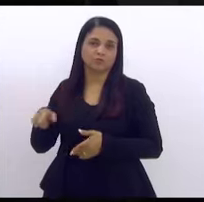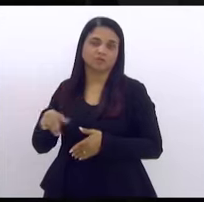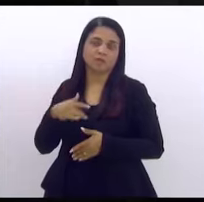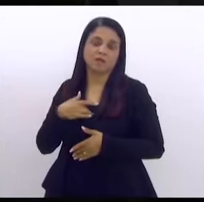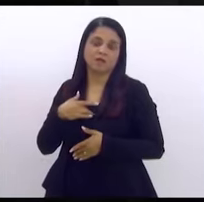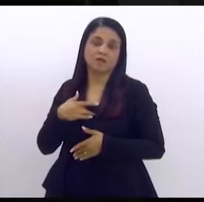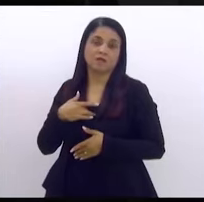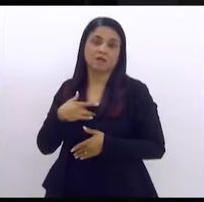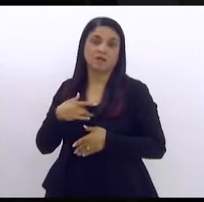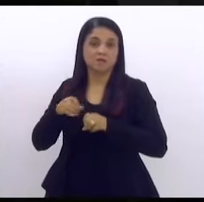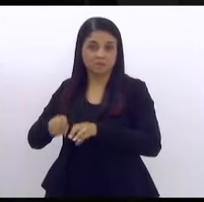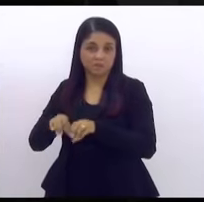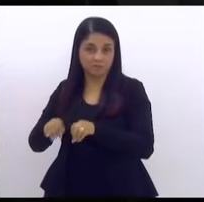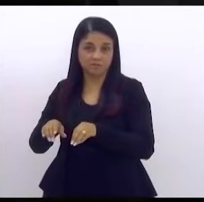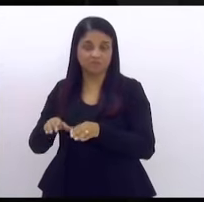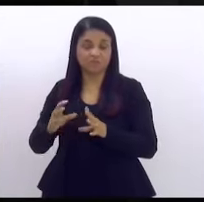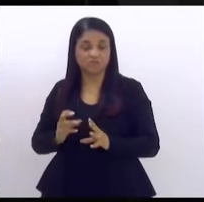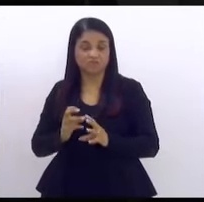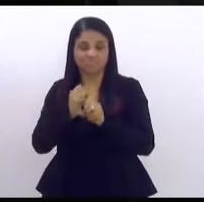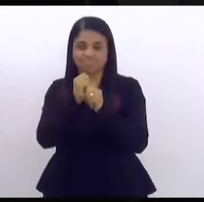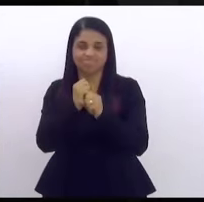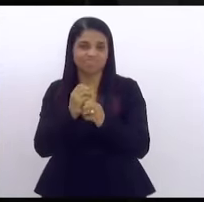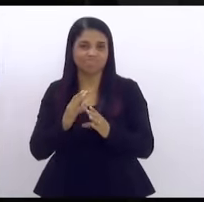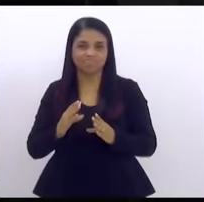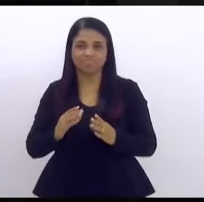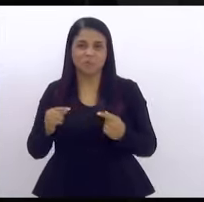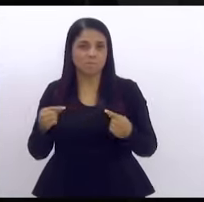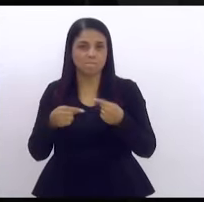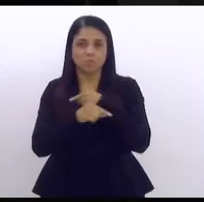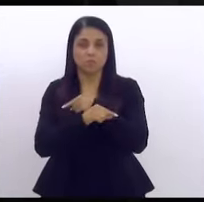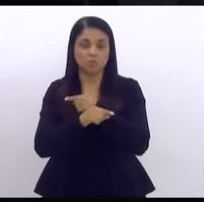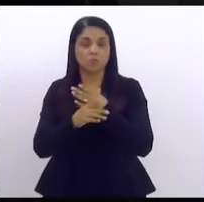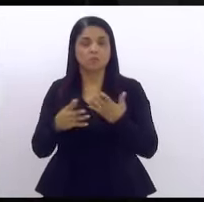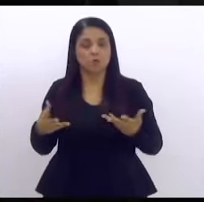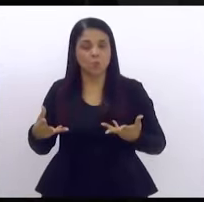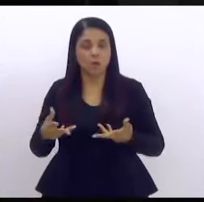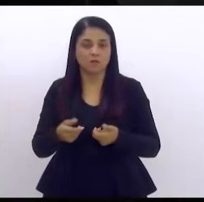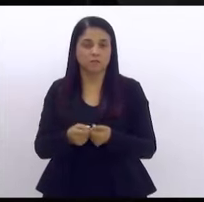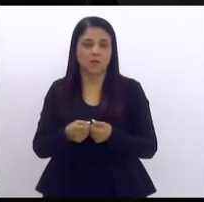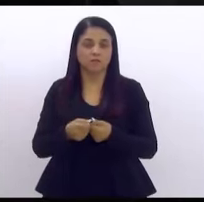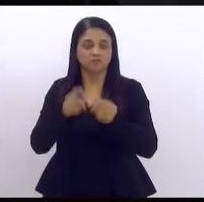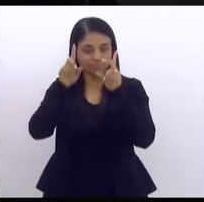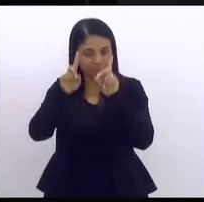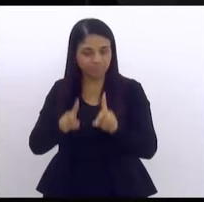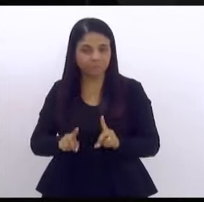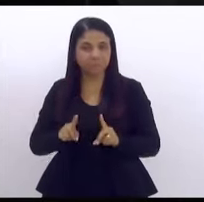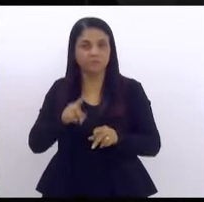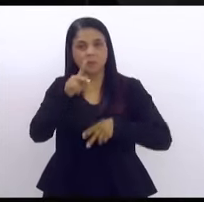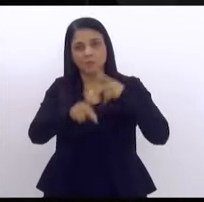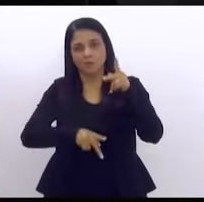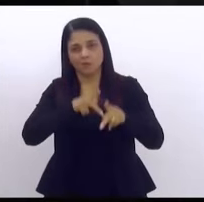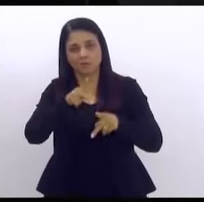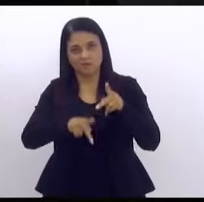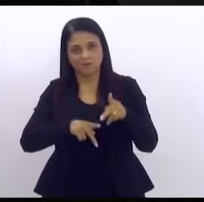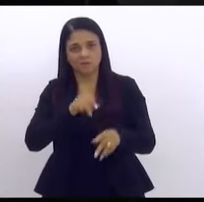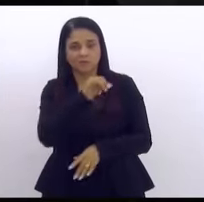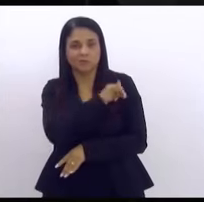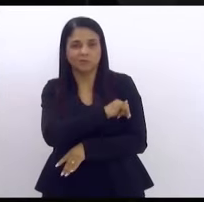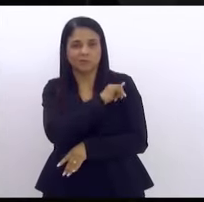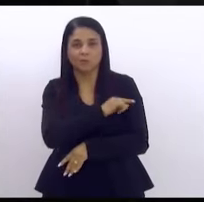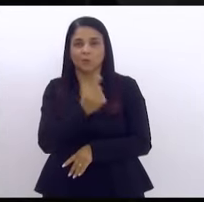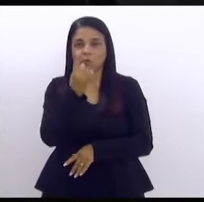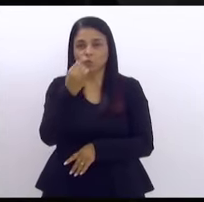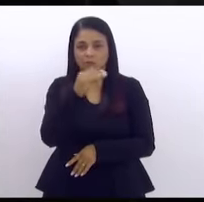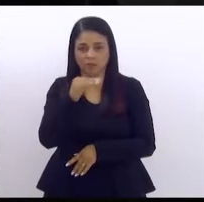não fecha para melhor qualidade de condições dignas da população do Rio de Janeiro, que temos um terço